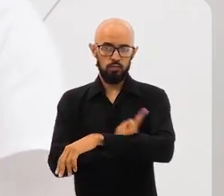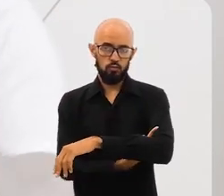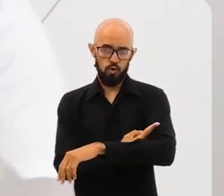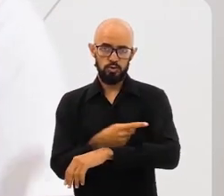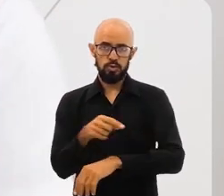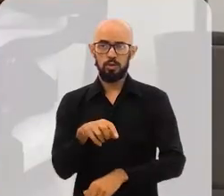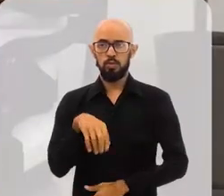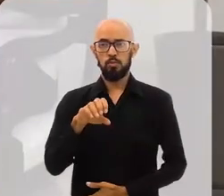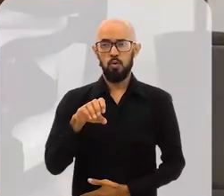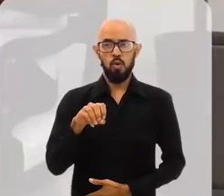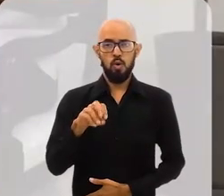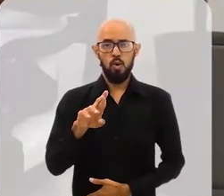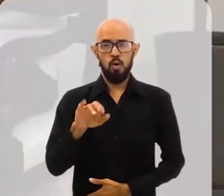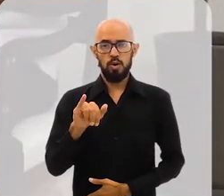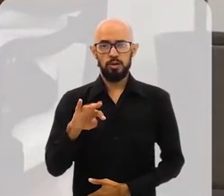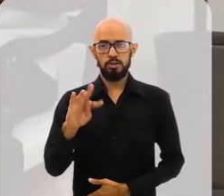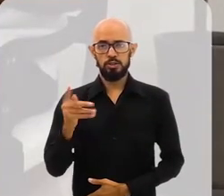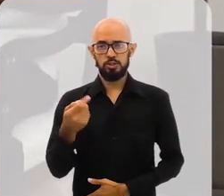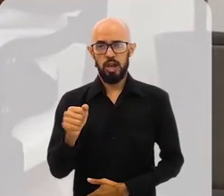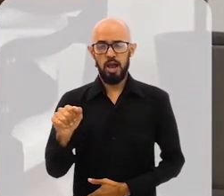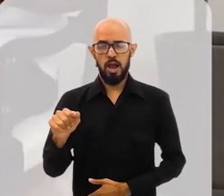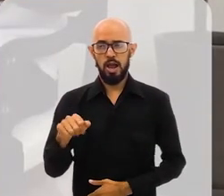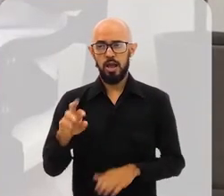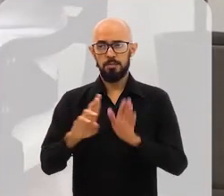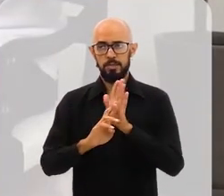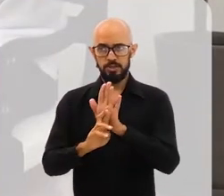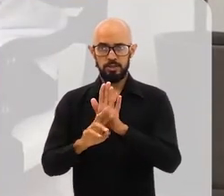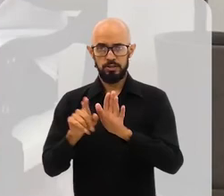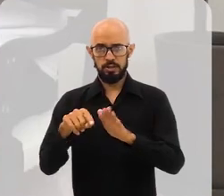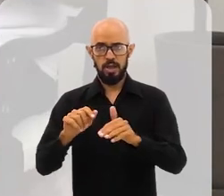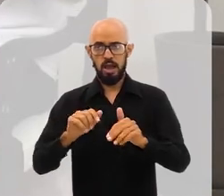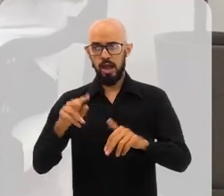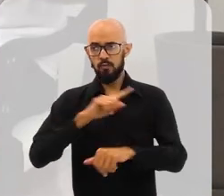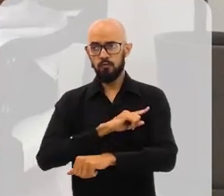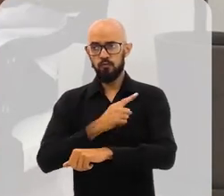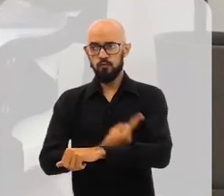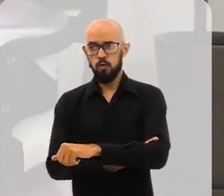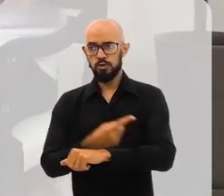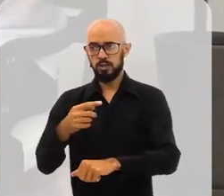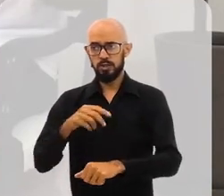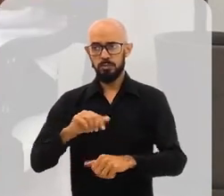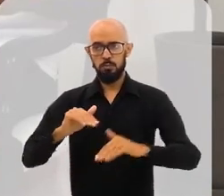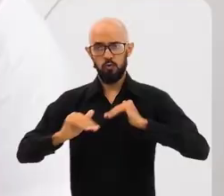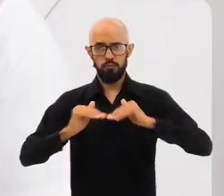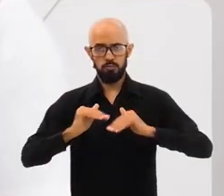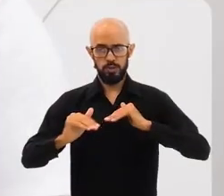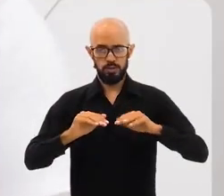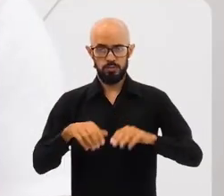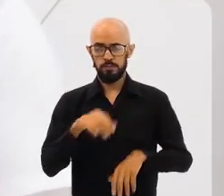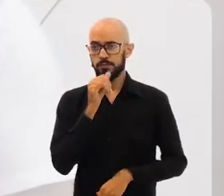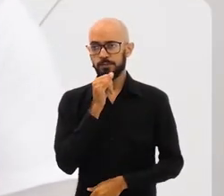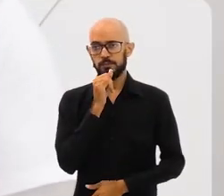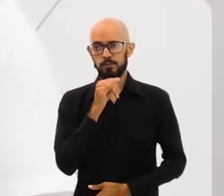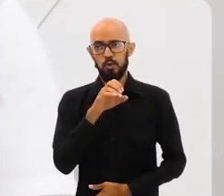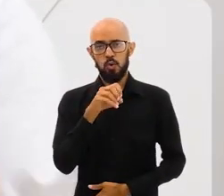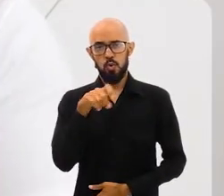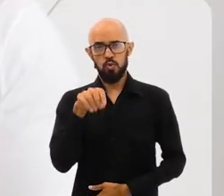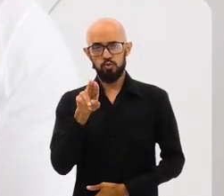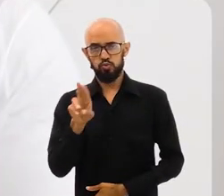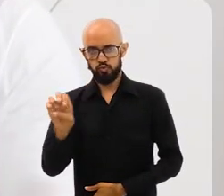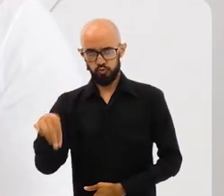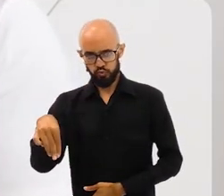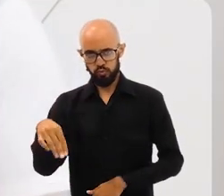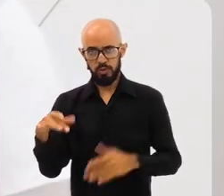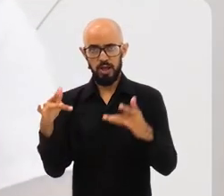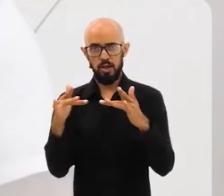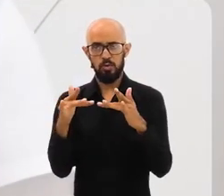como o orixá de fato é representa na nossa terra a força que move as coisas né então a gente vê que eu acho um tá